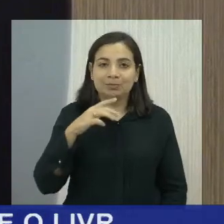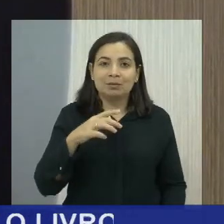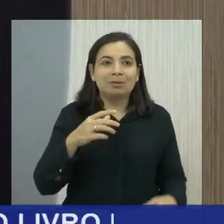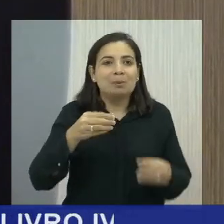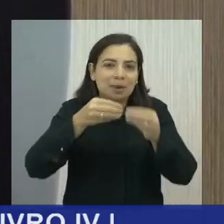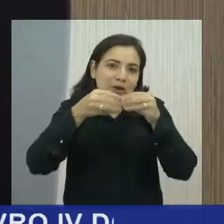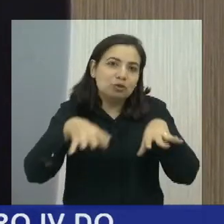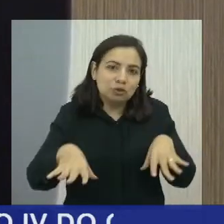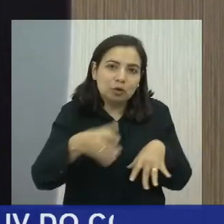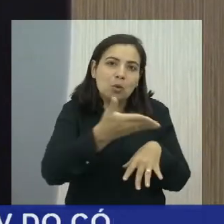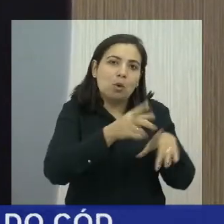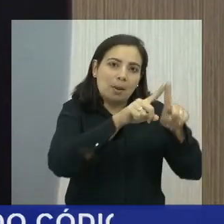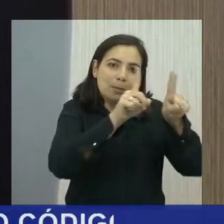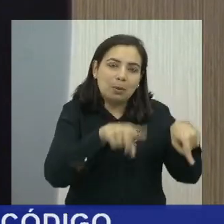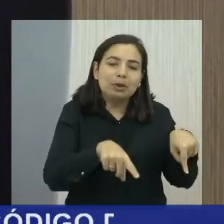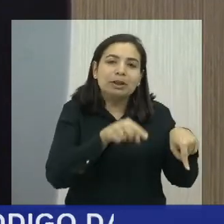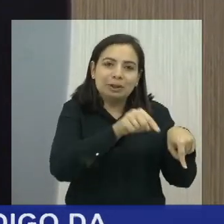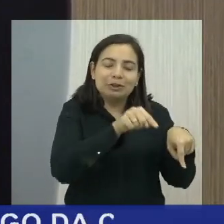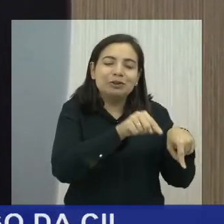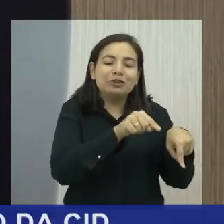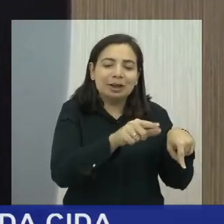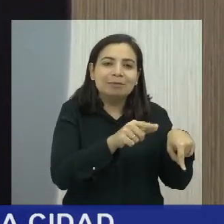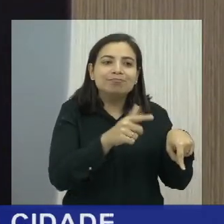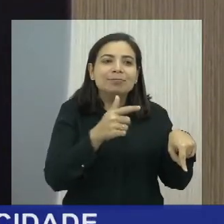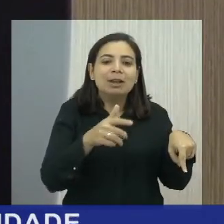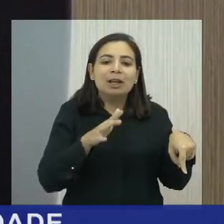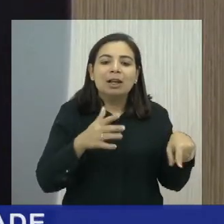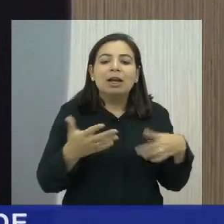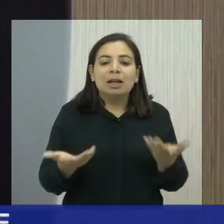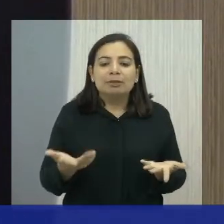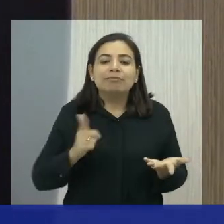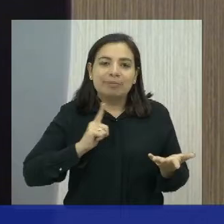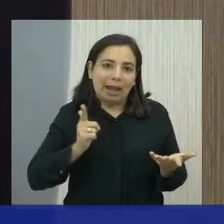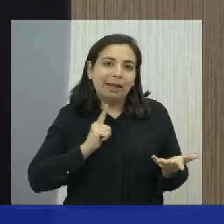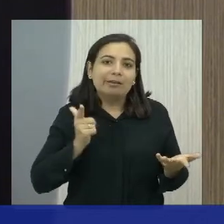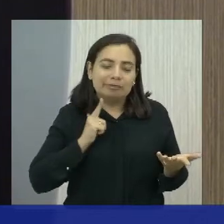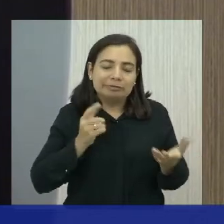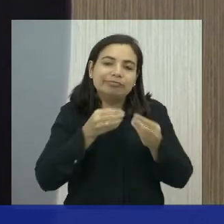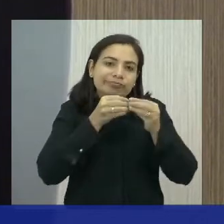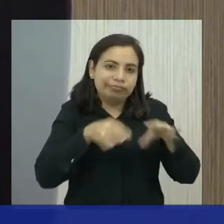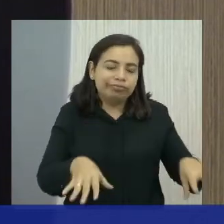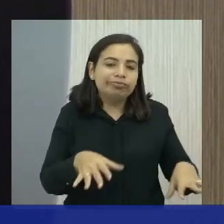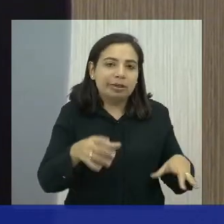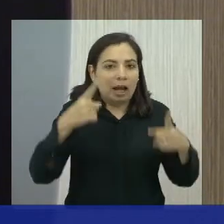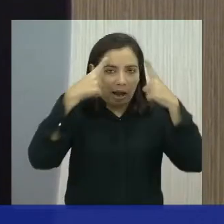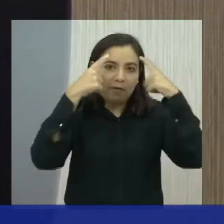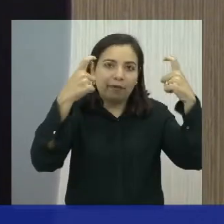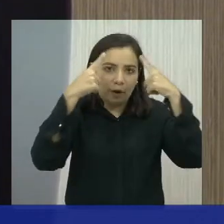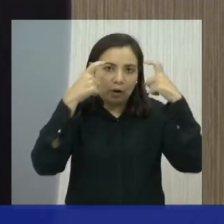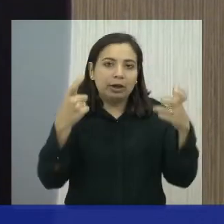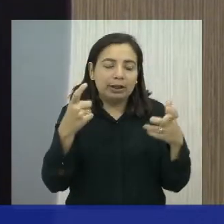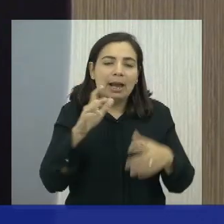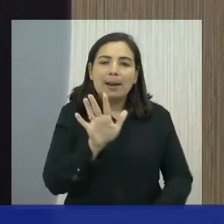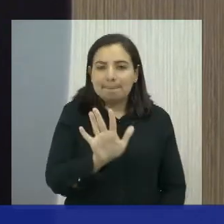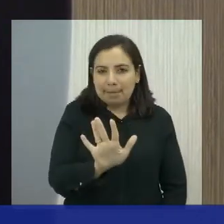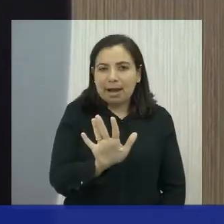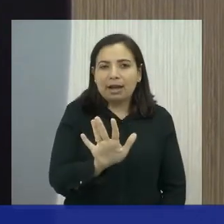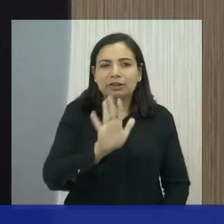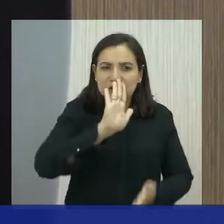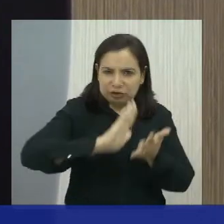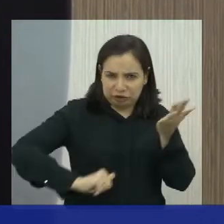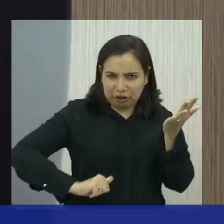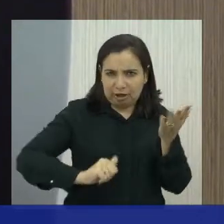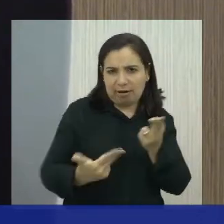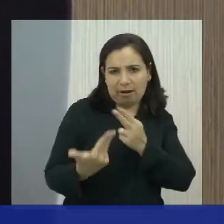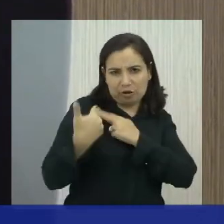ser totalmente efetivada, mas isso não tira a responsabilidade do